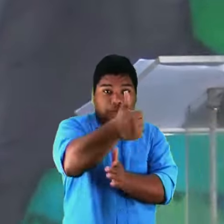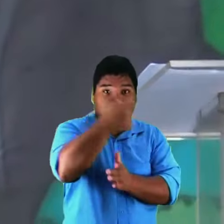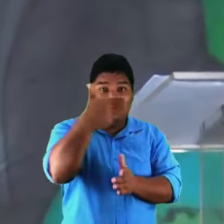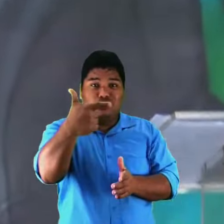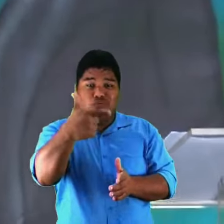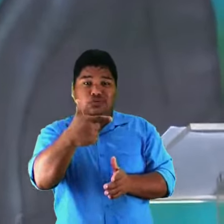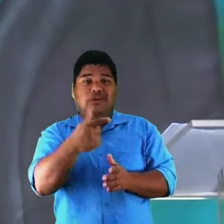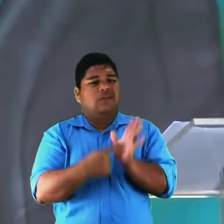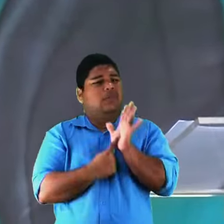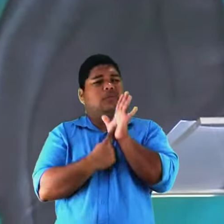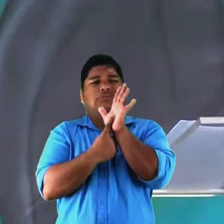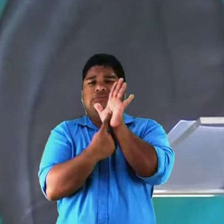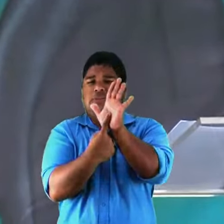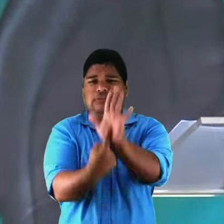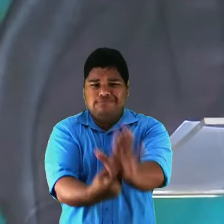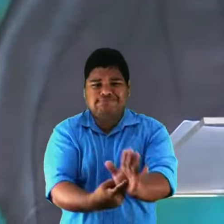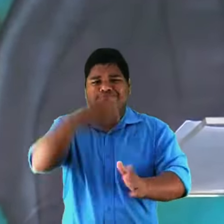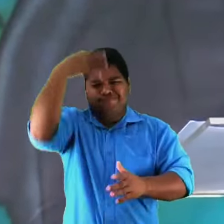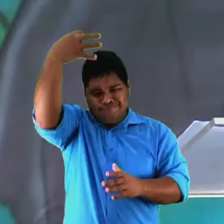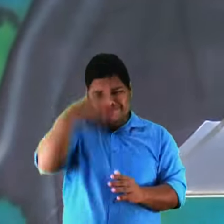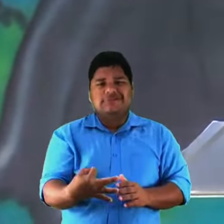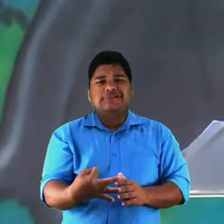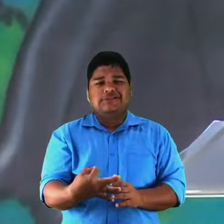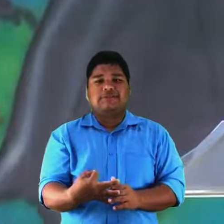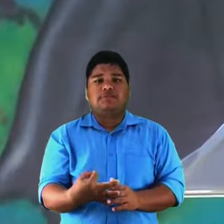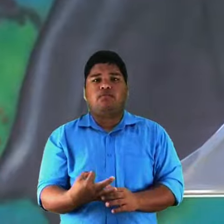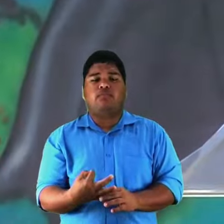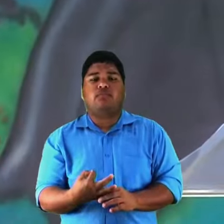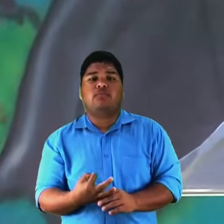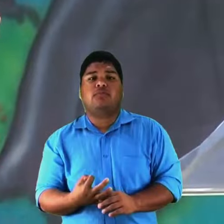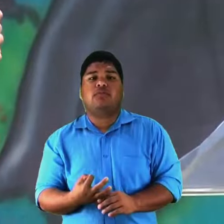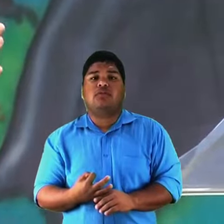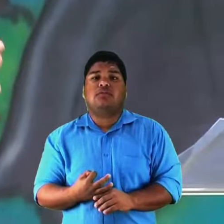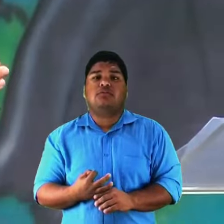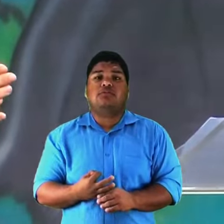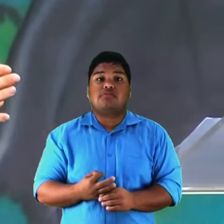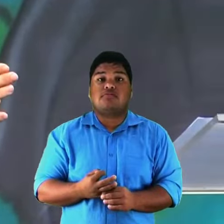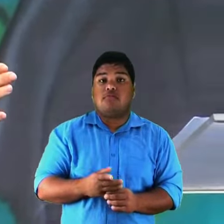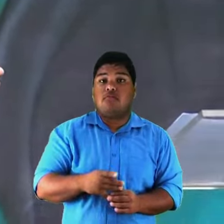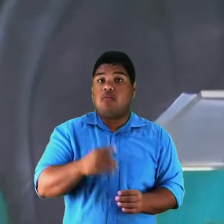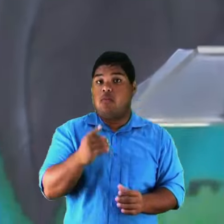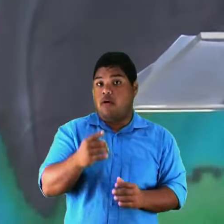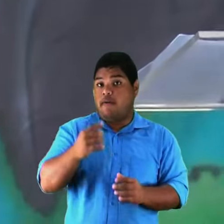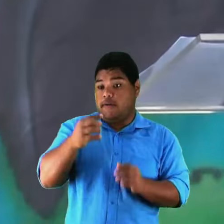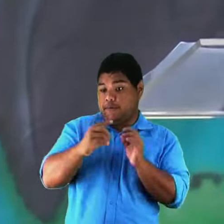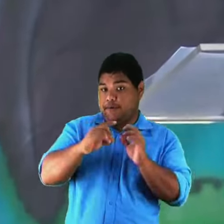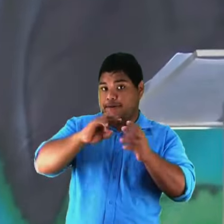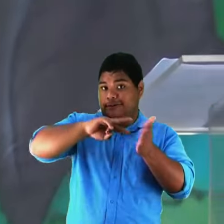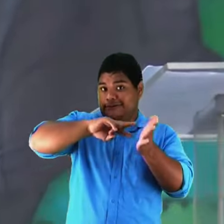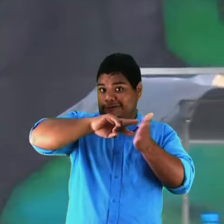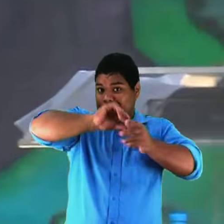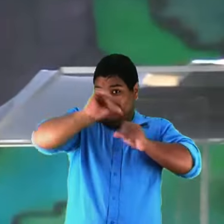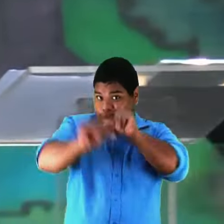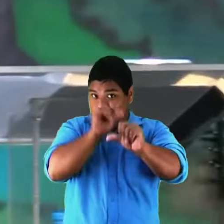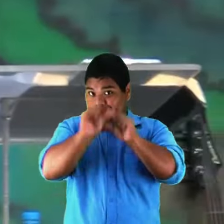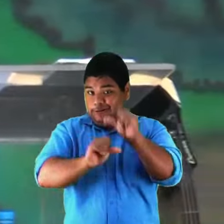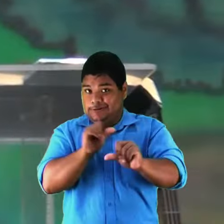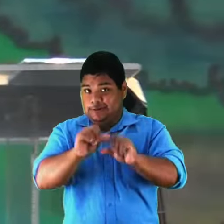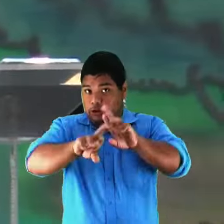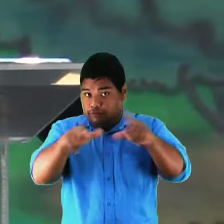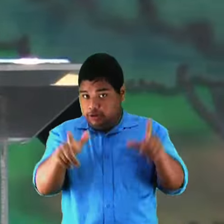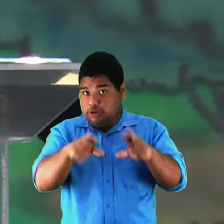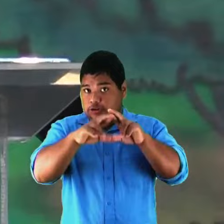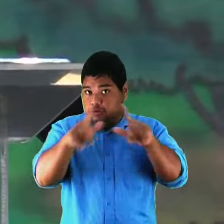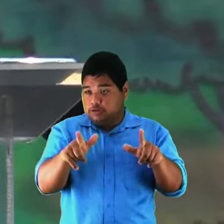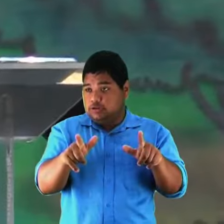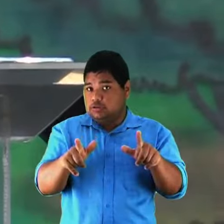isso. Ele nos mostra o contraste entre aquilo que é terreno e aquilo que